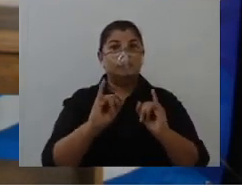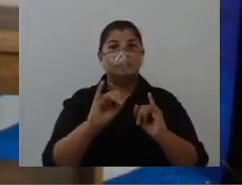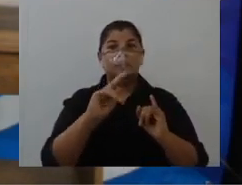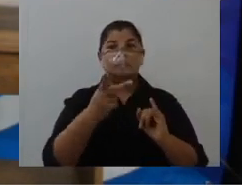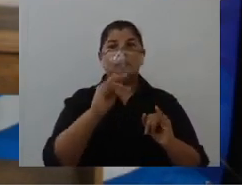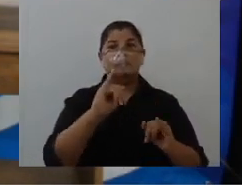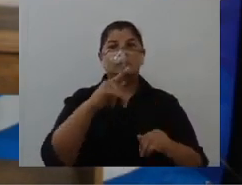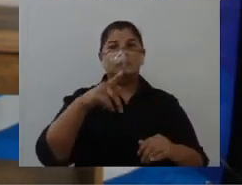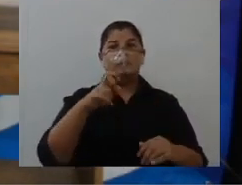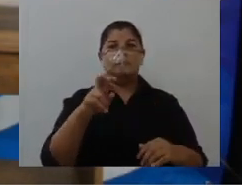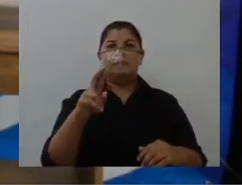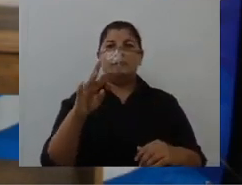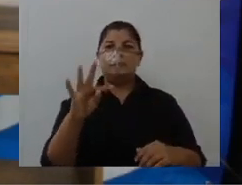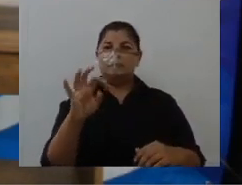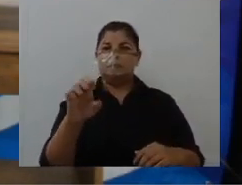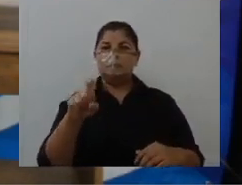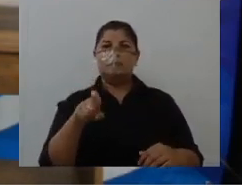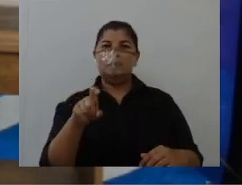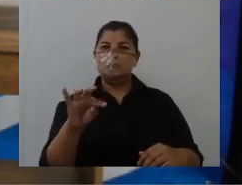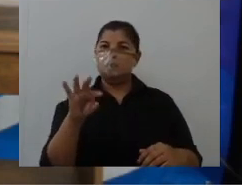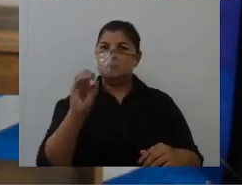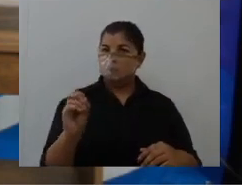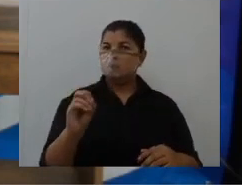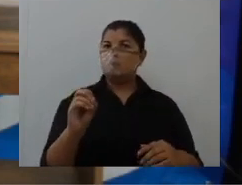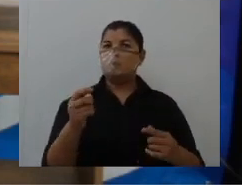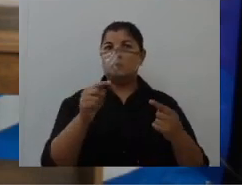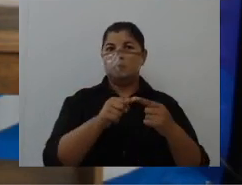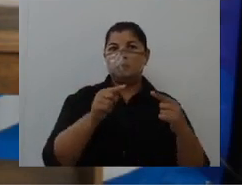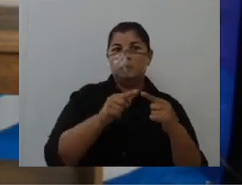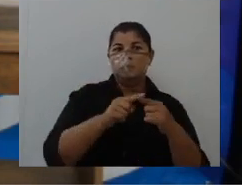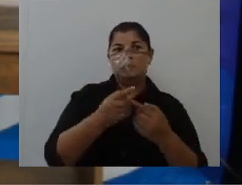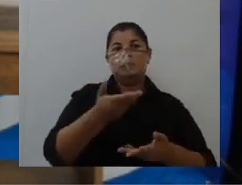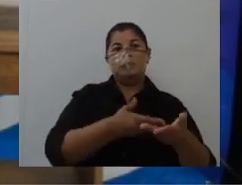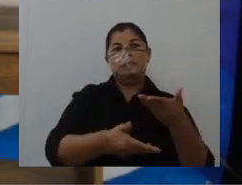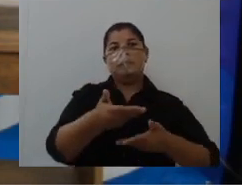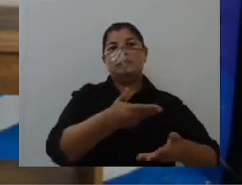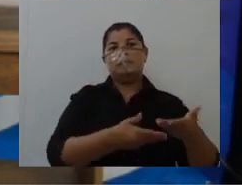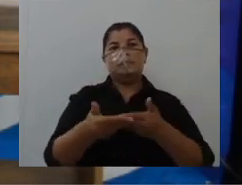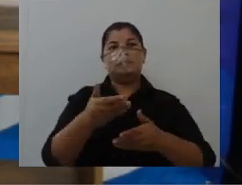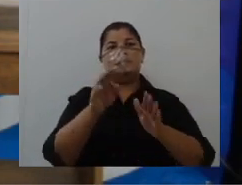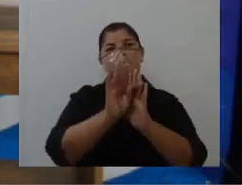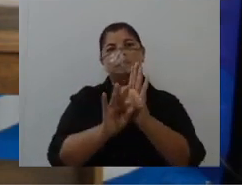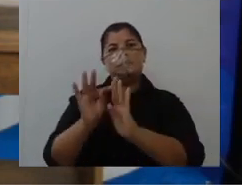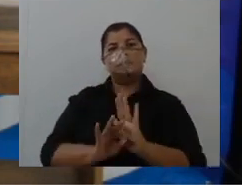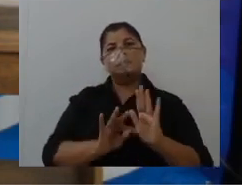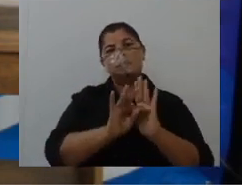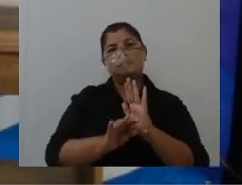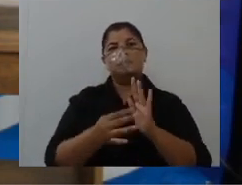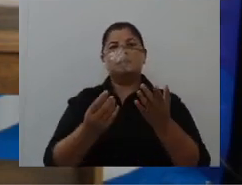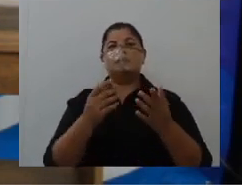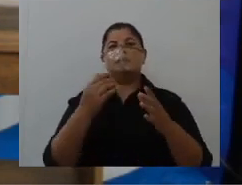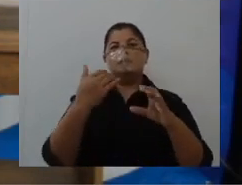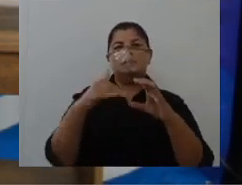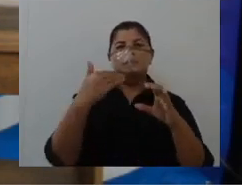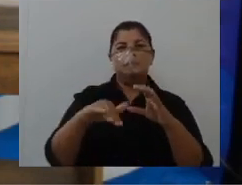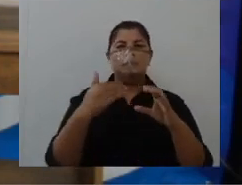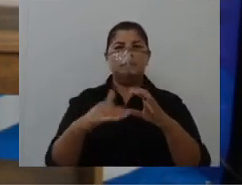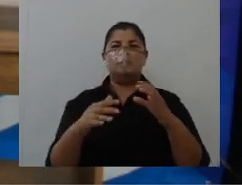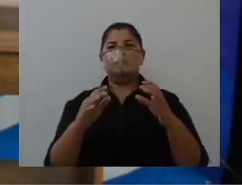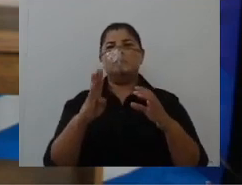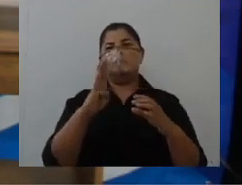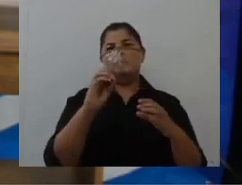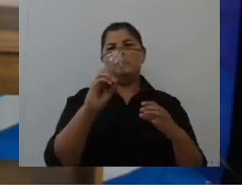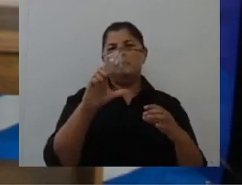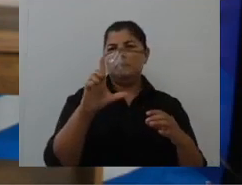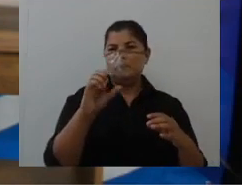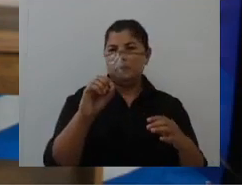hipertexto. Toda vez que vocês ouvirem falar, o gênero faz parte do universo do hipertexto. São gêneros virtuais, e-mail, blog, WhatsApp,